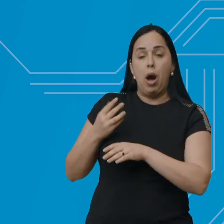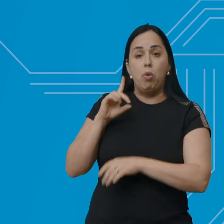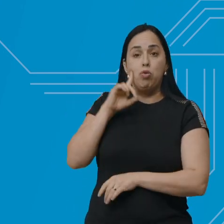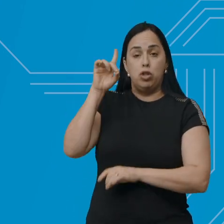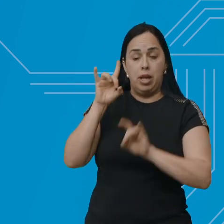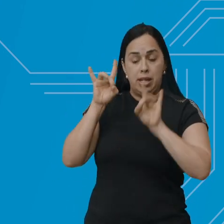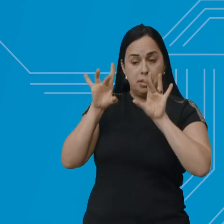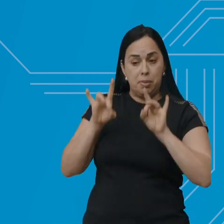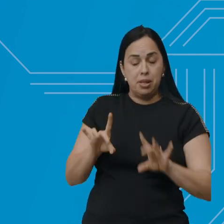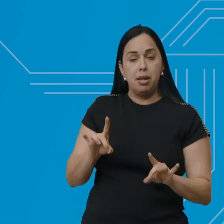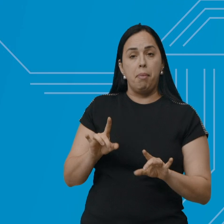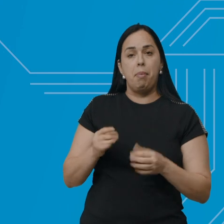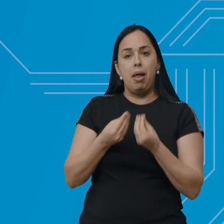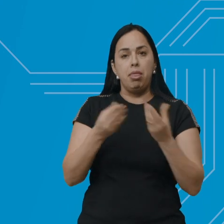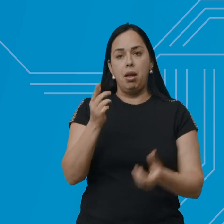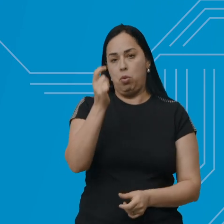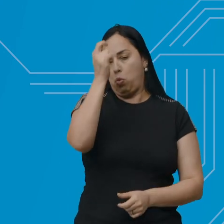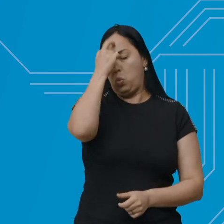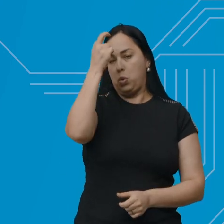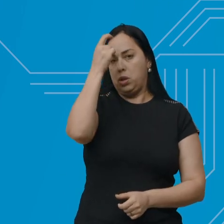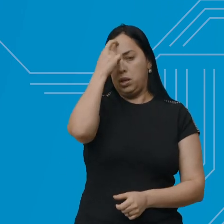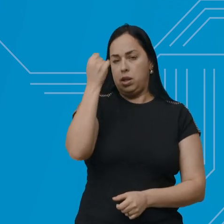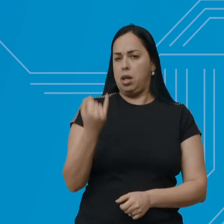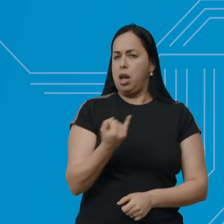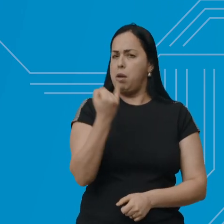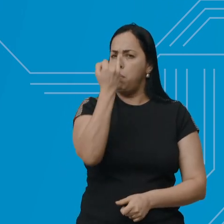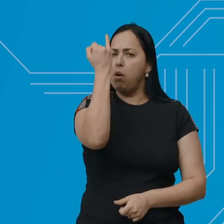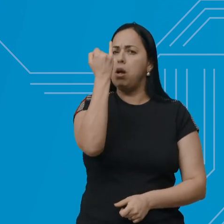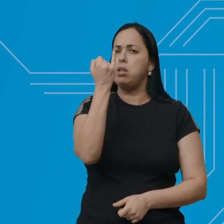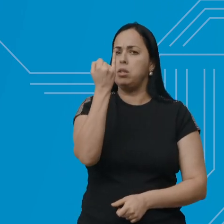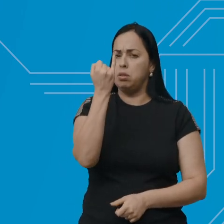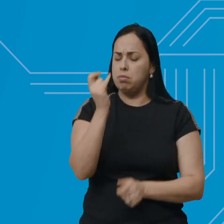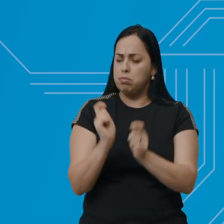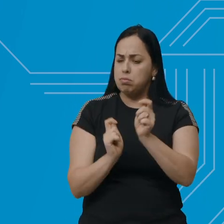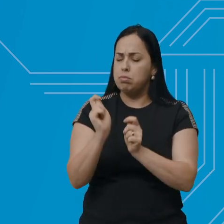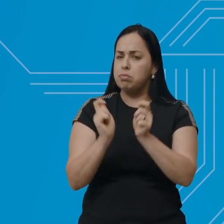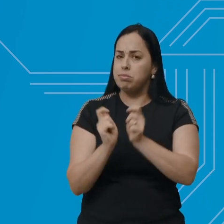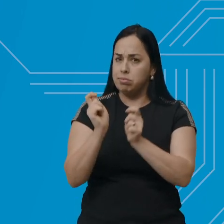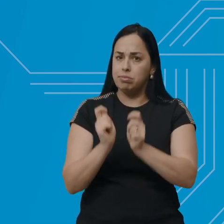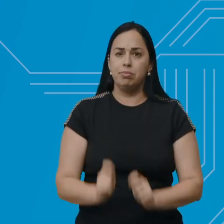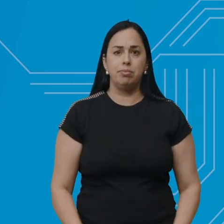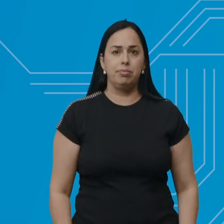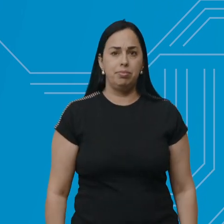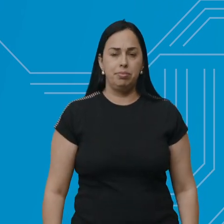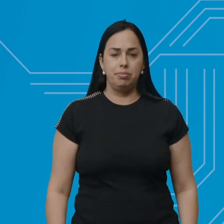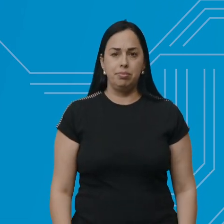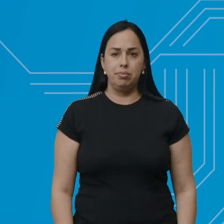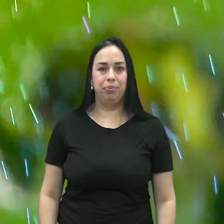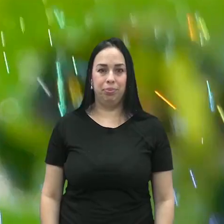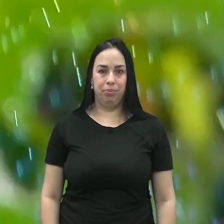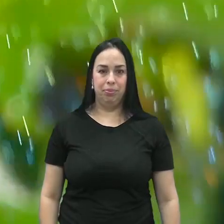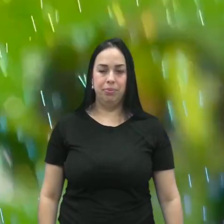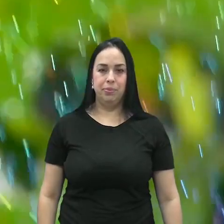das Nações Unidas para conscientizar sobre a importância de uma gestão sustentável dos recursos hídricos.